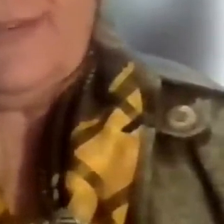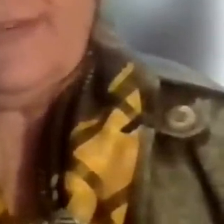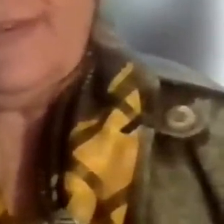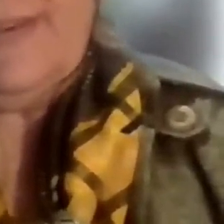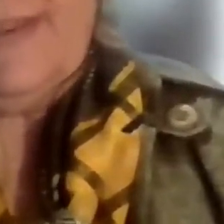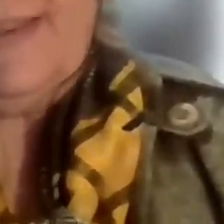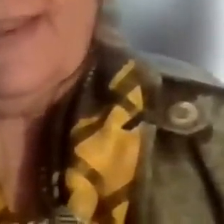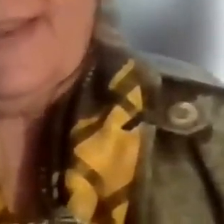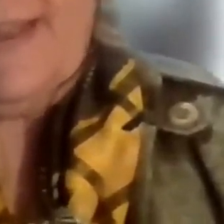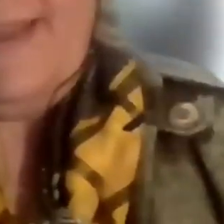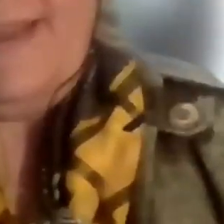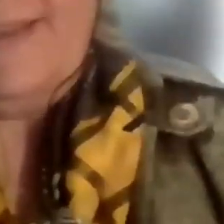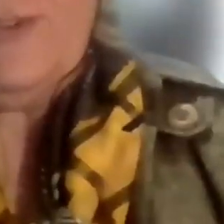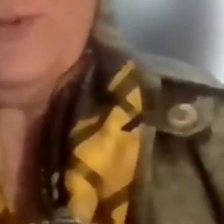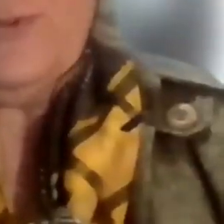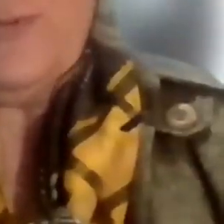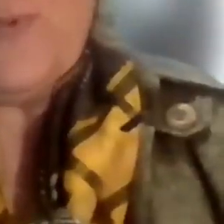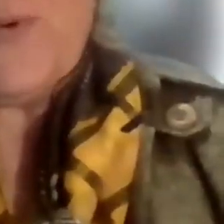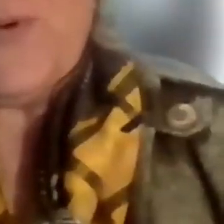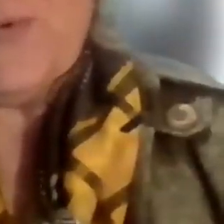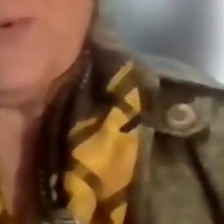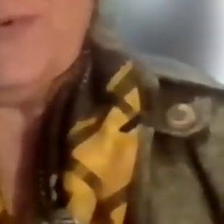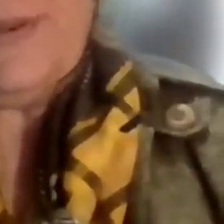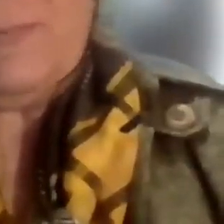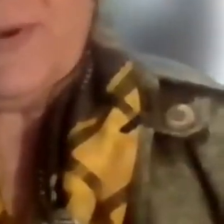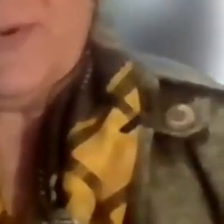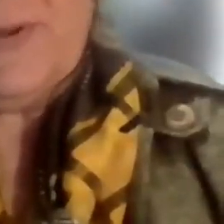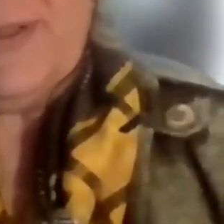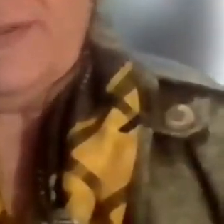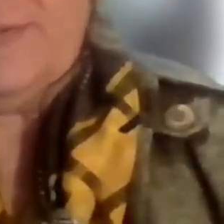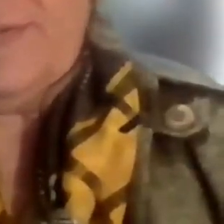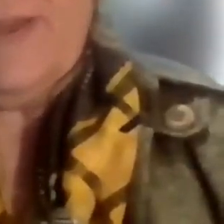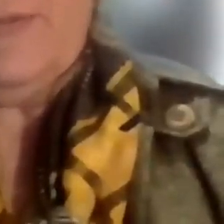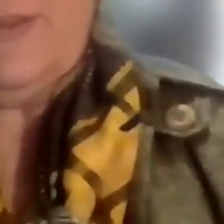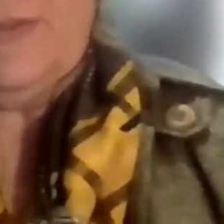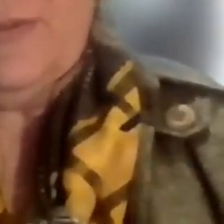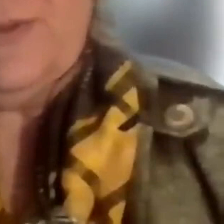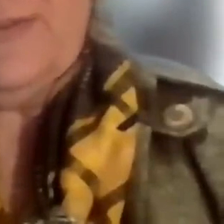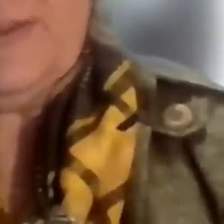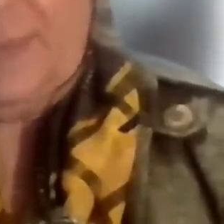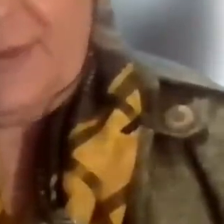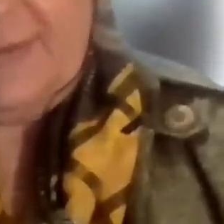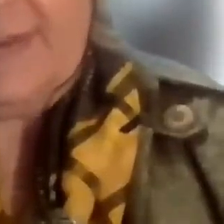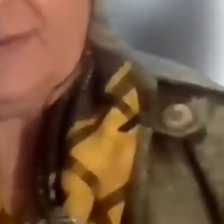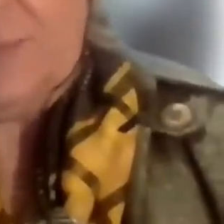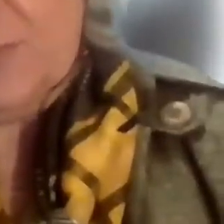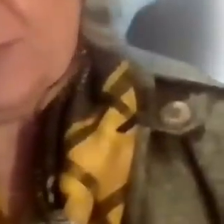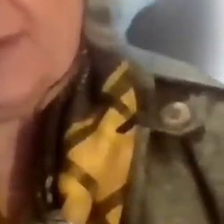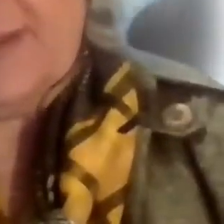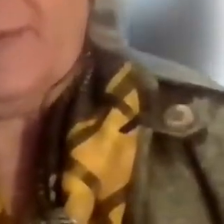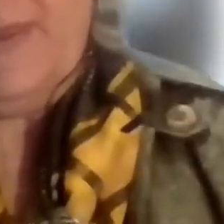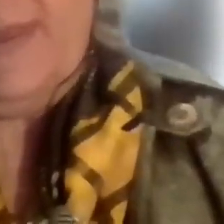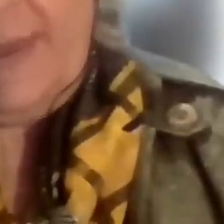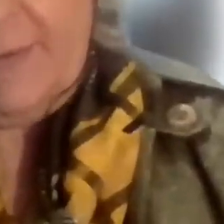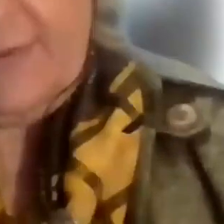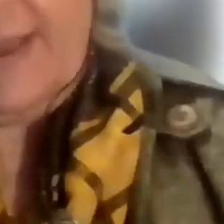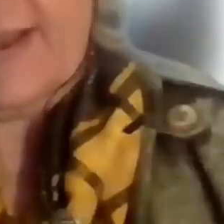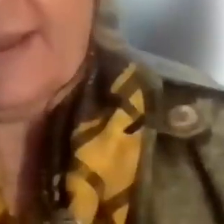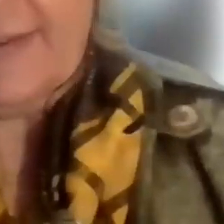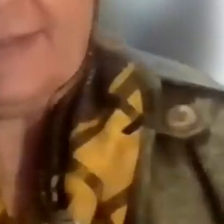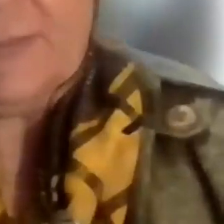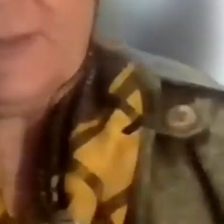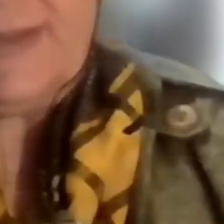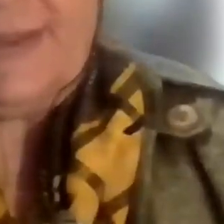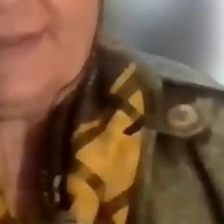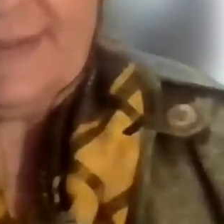já fiz de tudo um pouco, percorrendo vários setores da administração pública. E é com